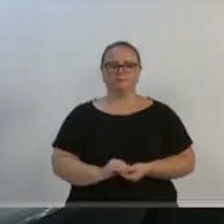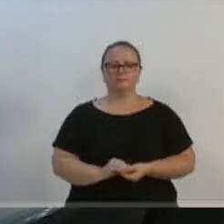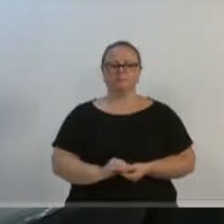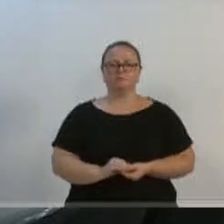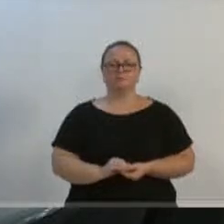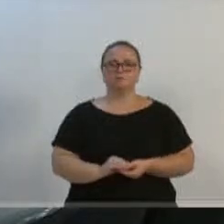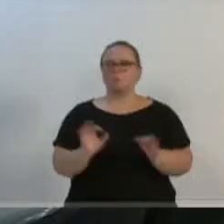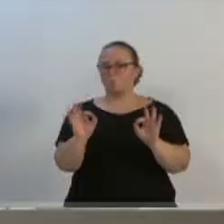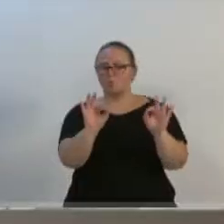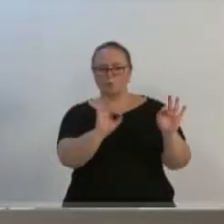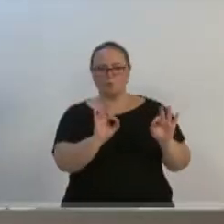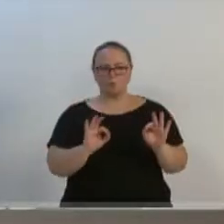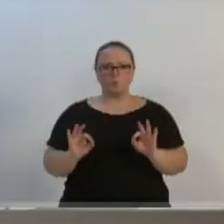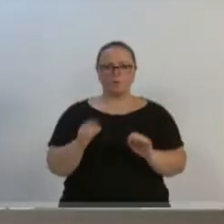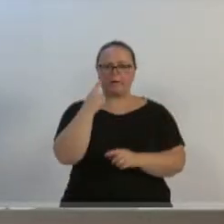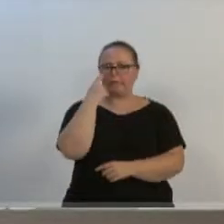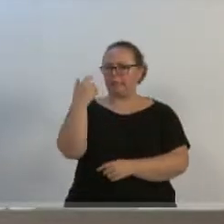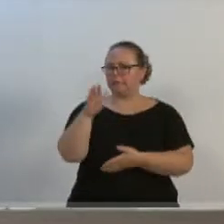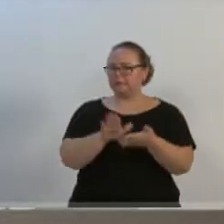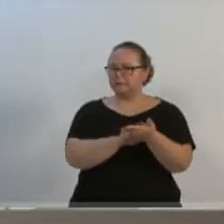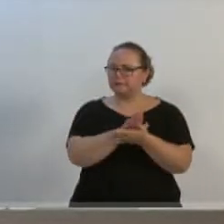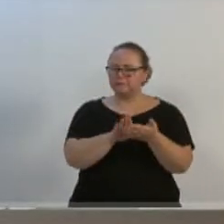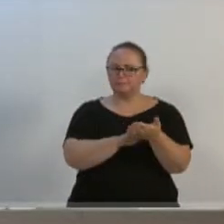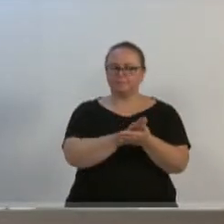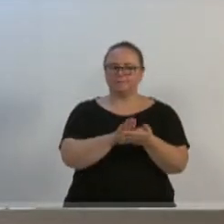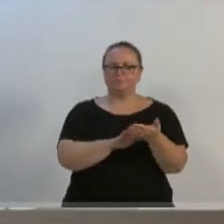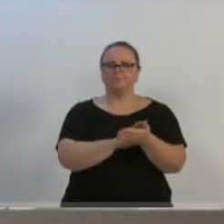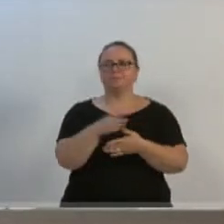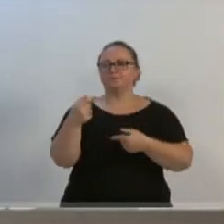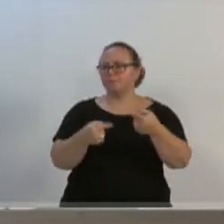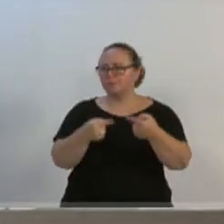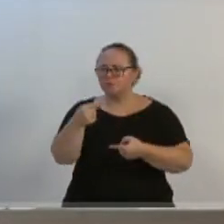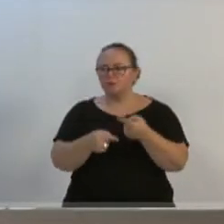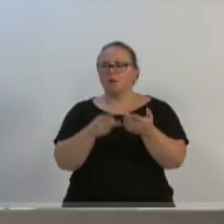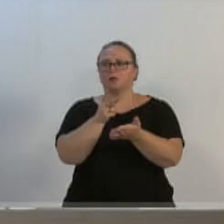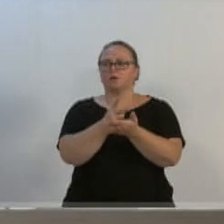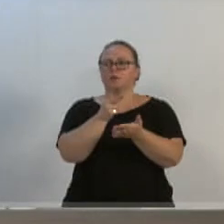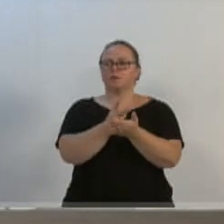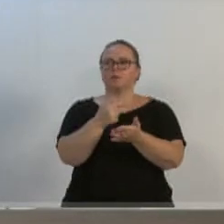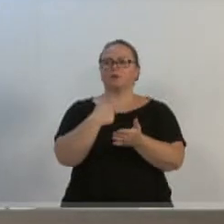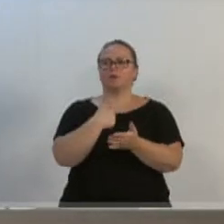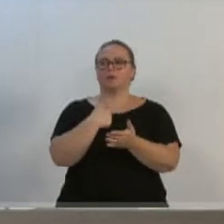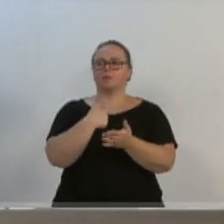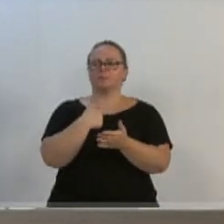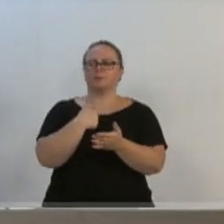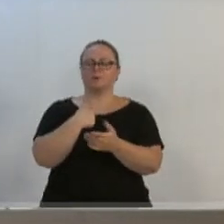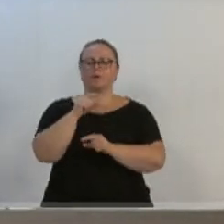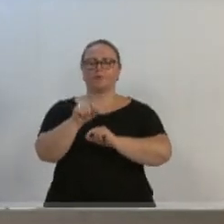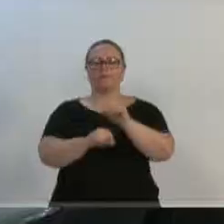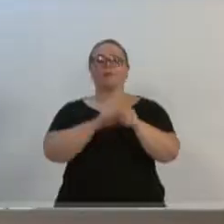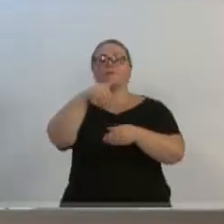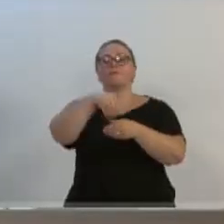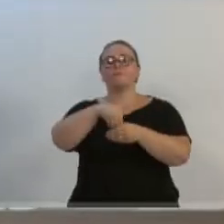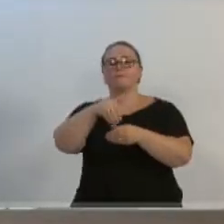Não, já que não há interesse em discutirmos, né, continuarmos a discussão aqui, eu coloco em votação.